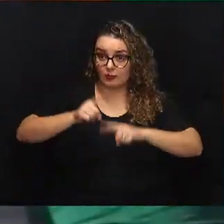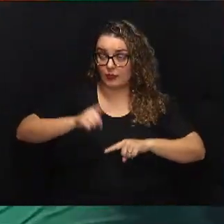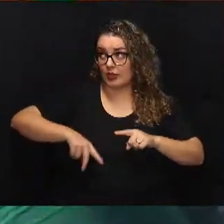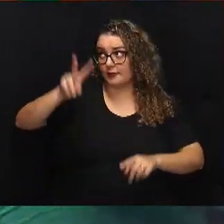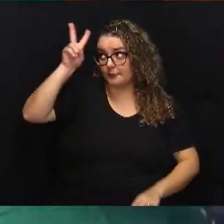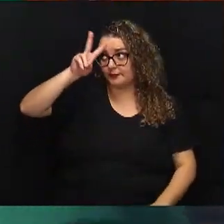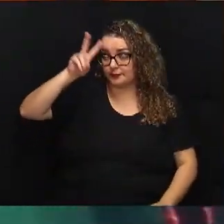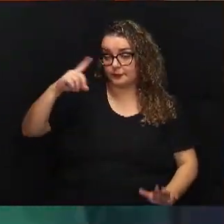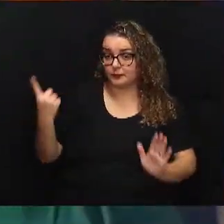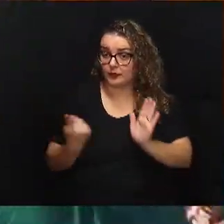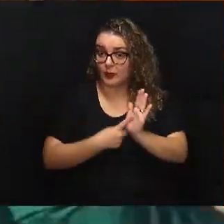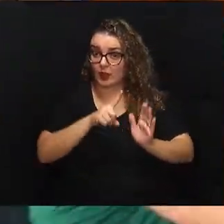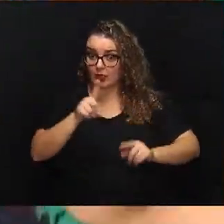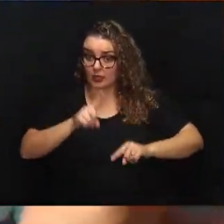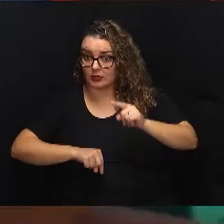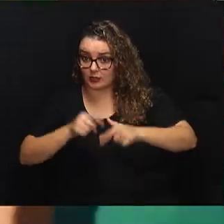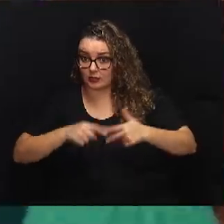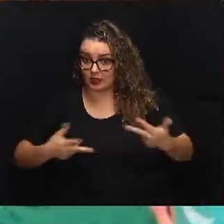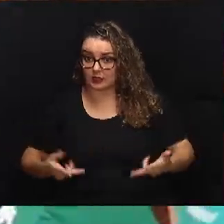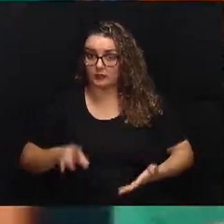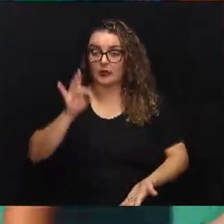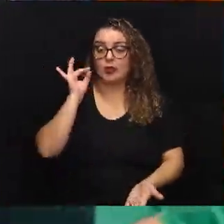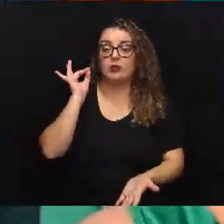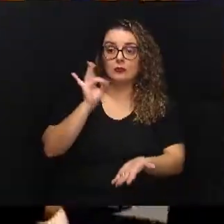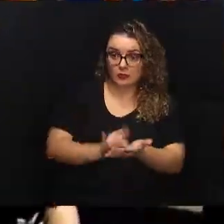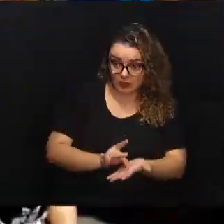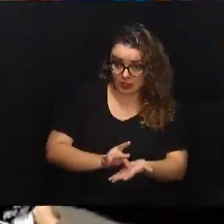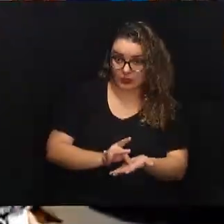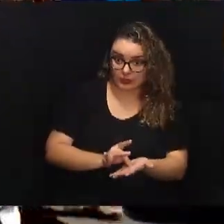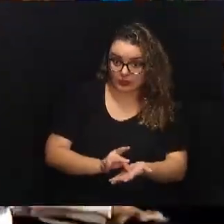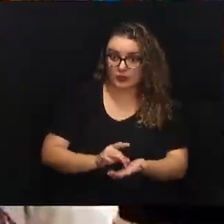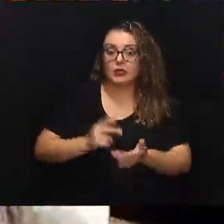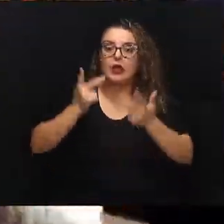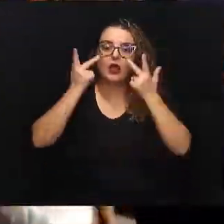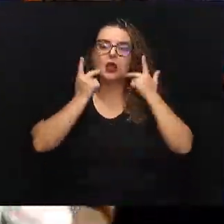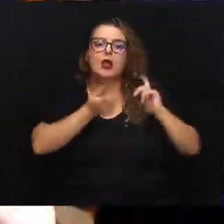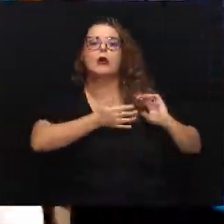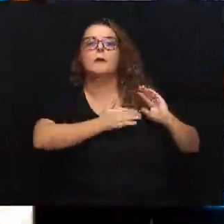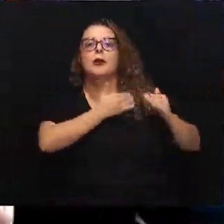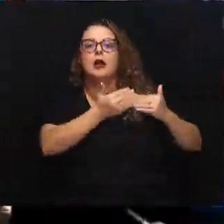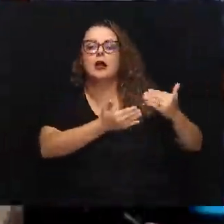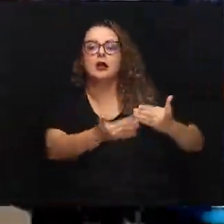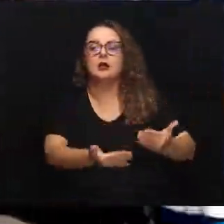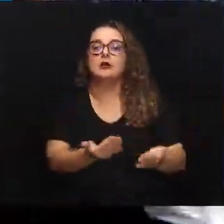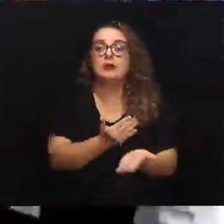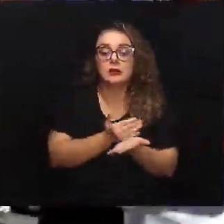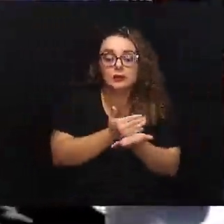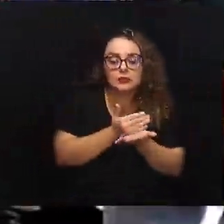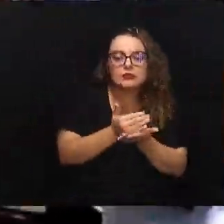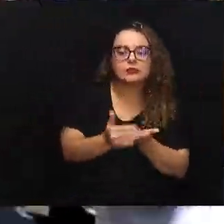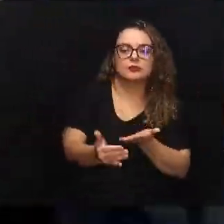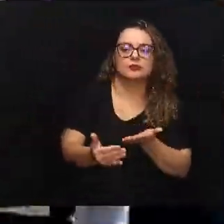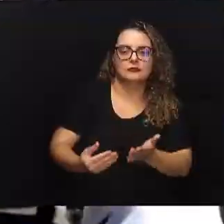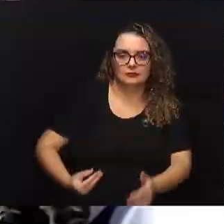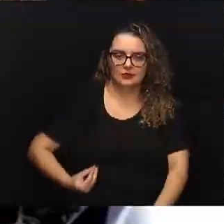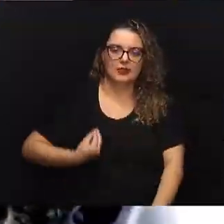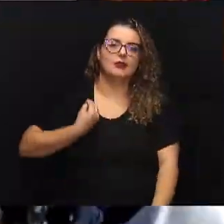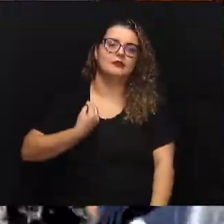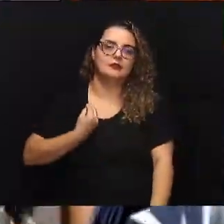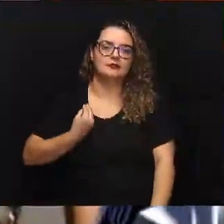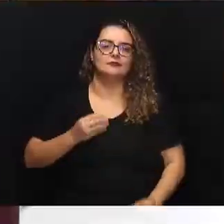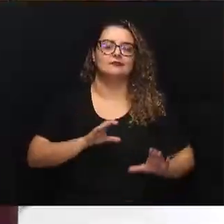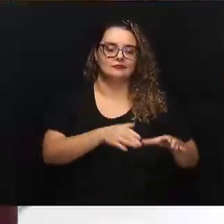uma oficialização do que naturalmente já acontece desde o início dos tempos de vida dos